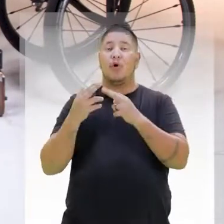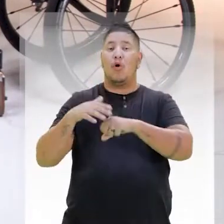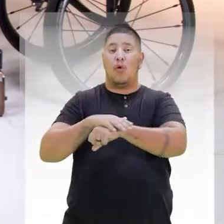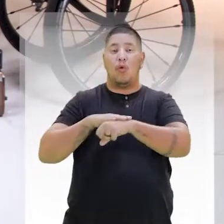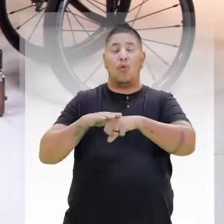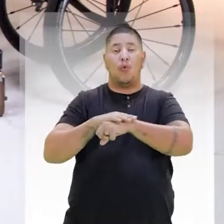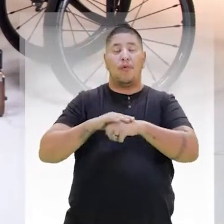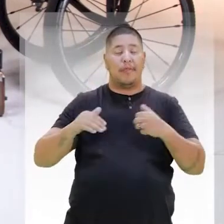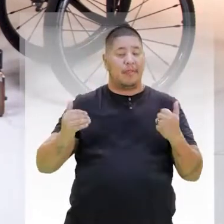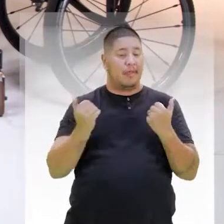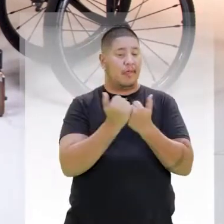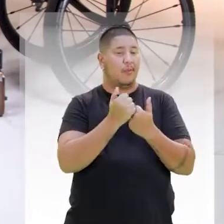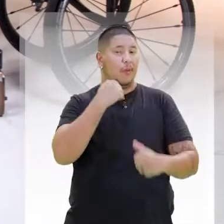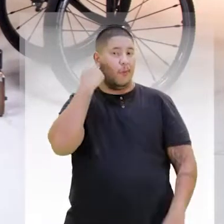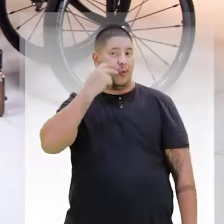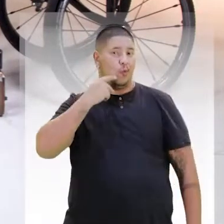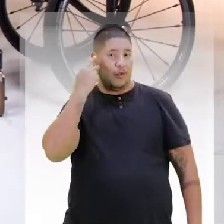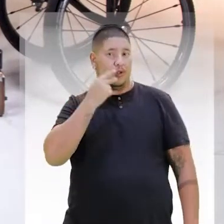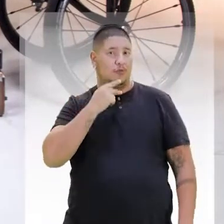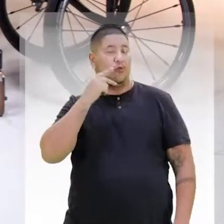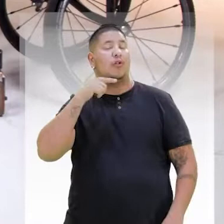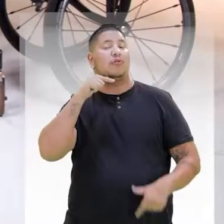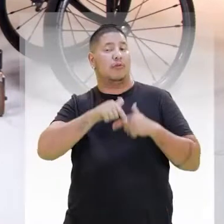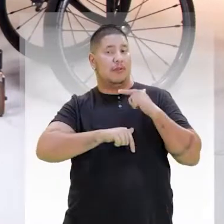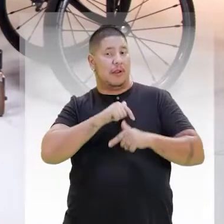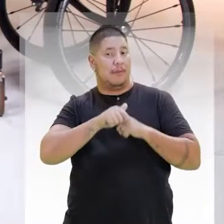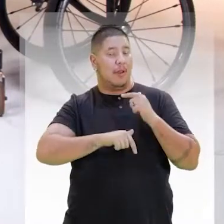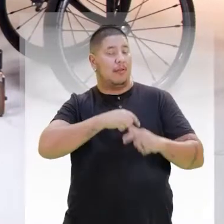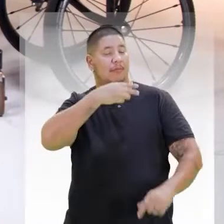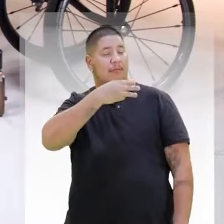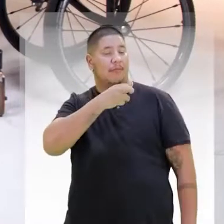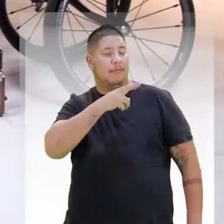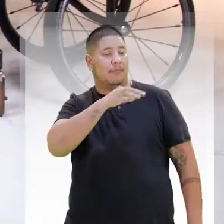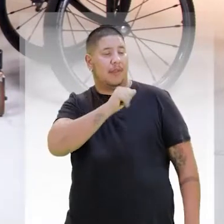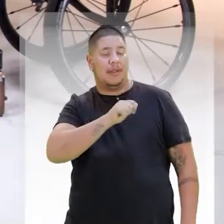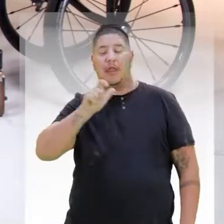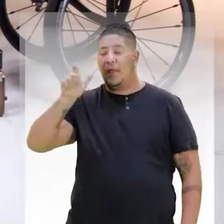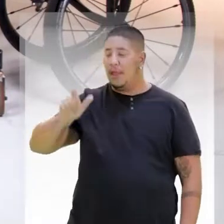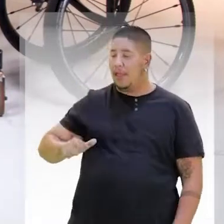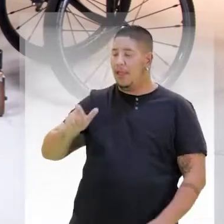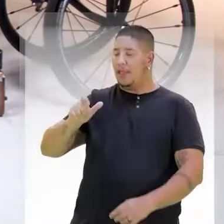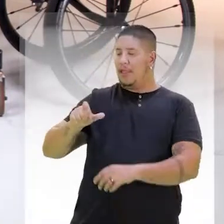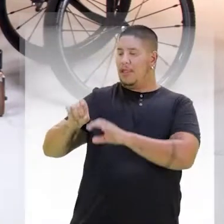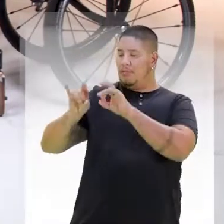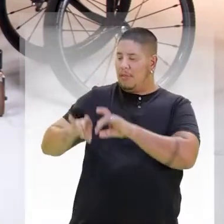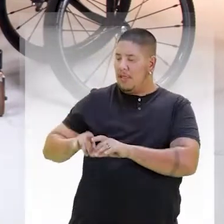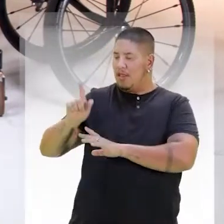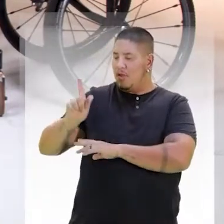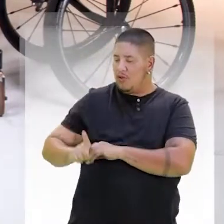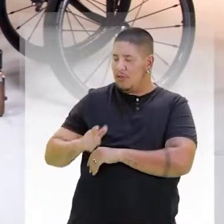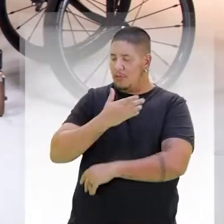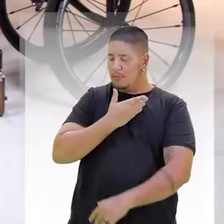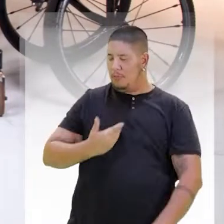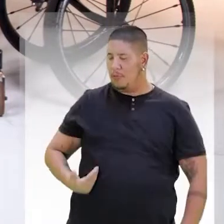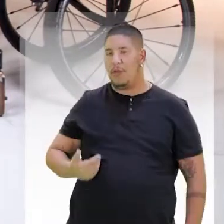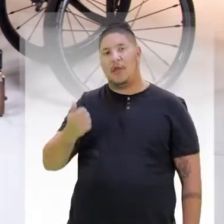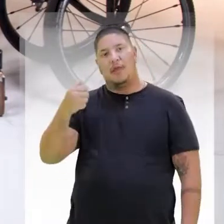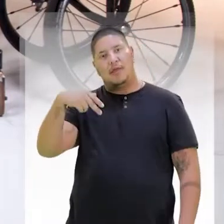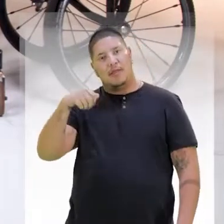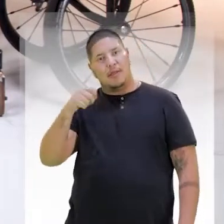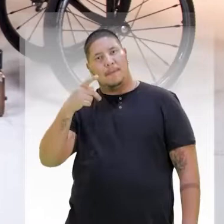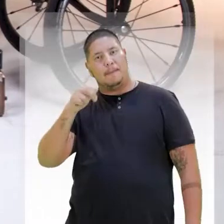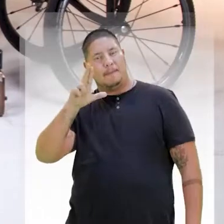com a subprocuradora-geral do Trabalho, Maria Aparecida Gugel, e com a especialista em gestão pública, Ana Paula